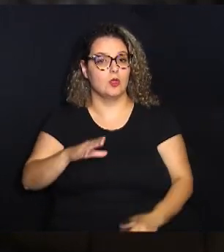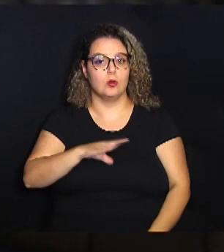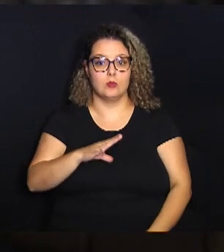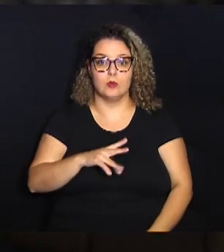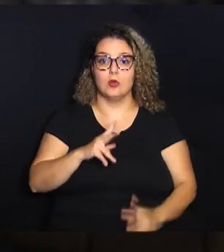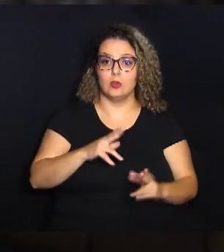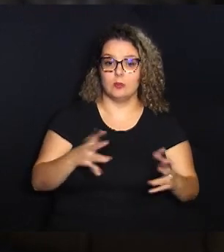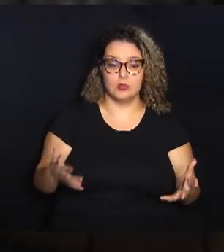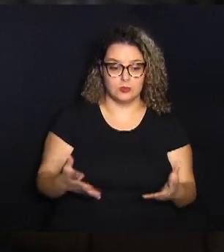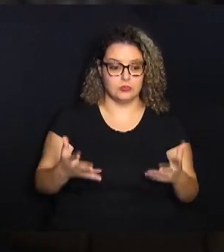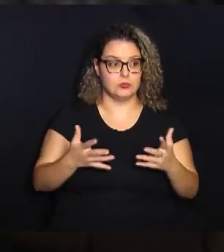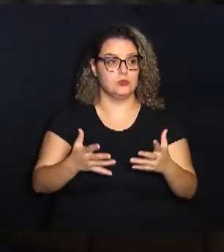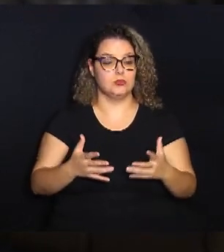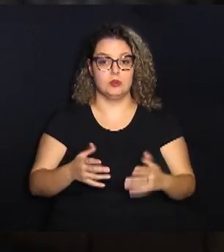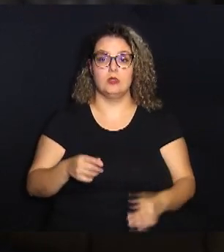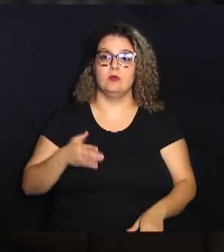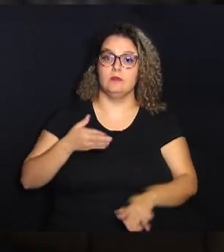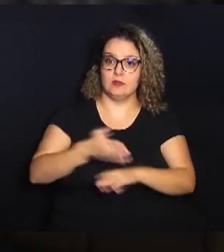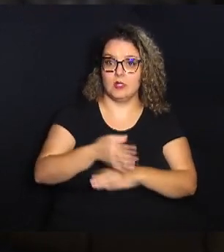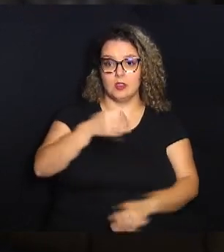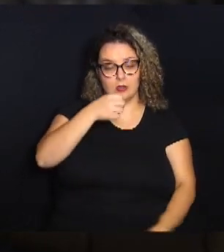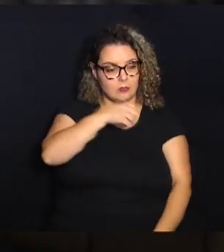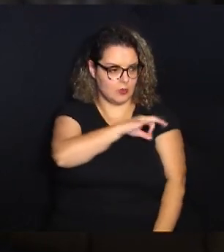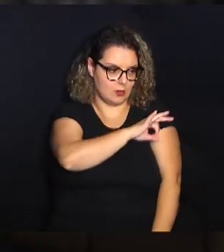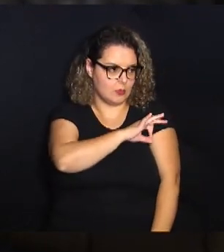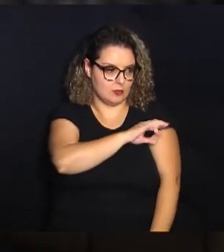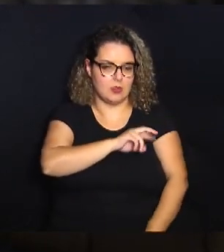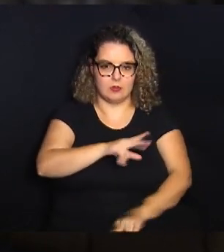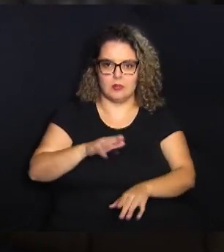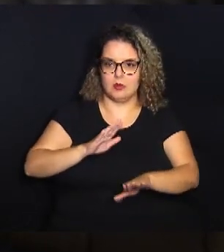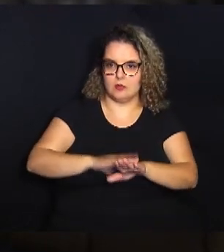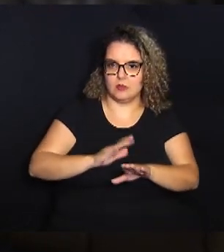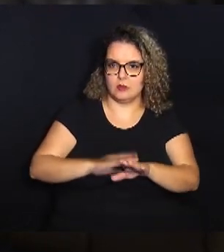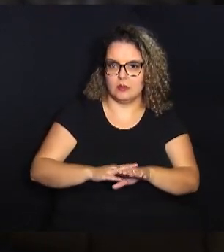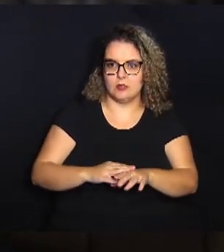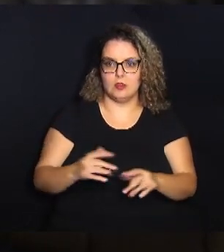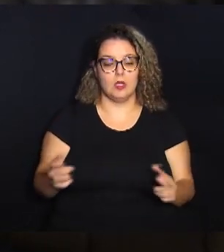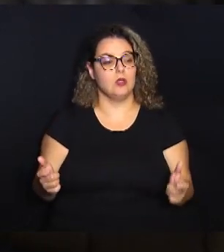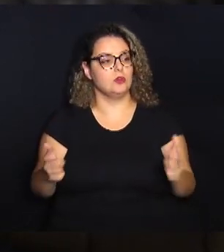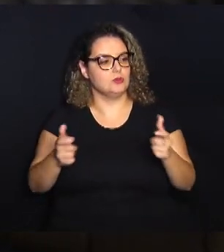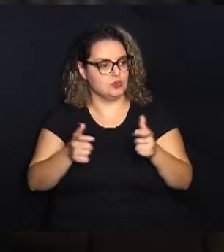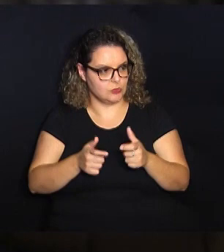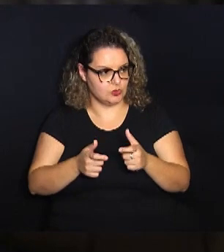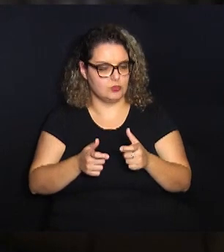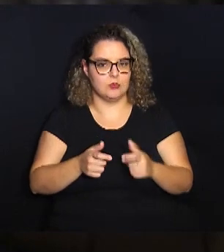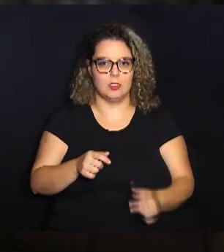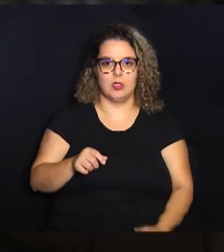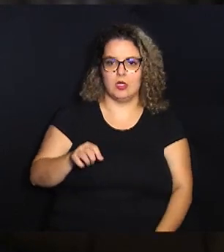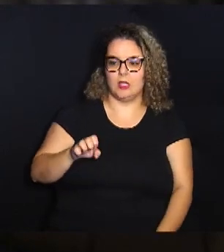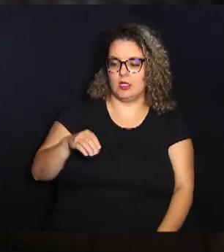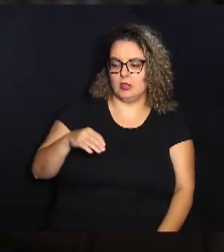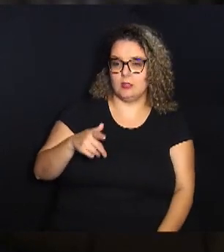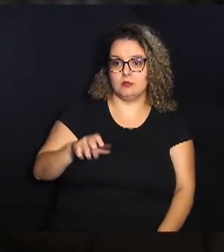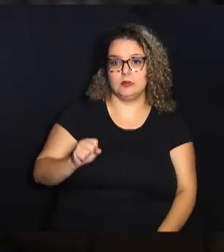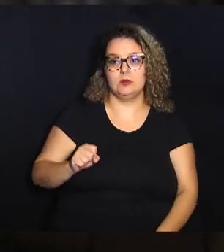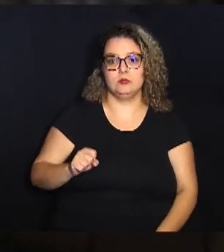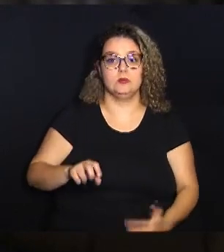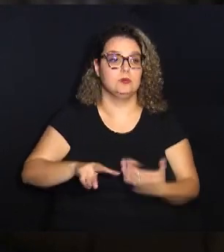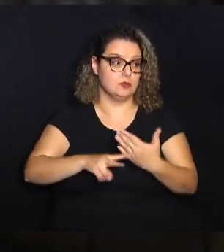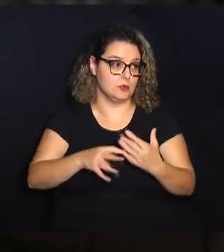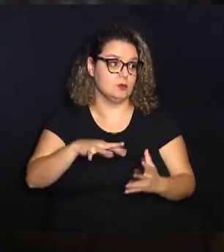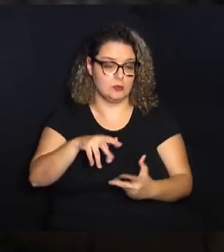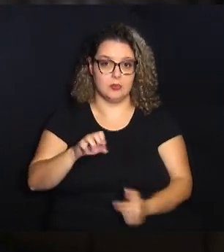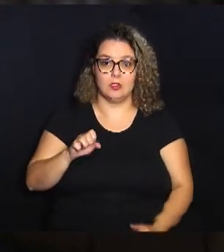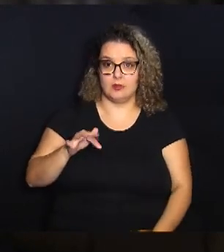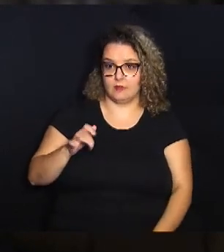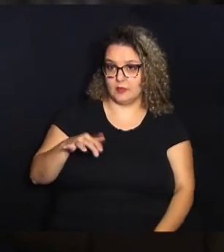indutor, a prefeitura vai adotar uma série de ações visando diminuir a emissão dos gases do efeito estufa. Também é uma forma de